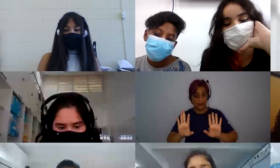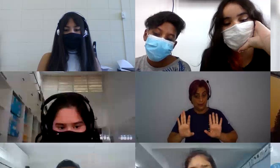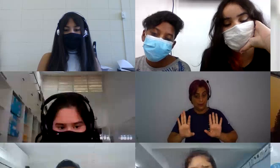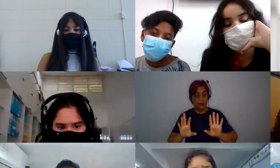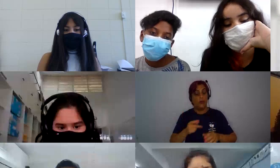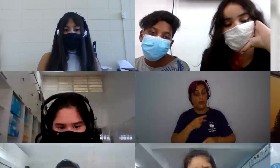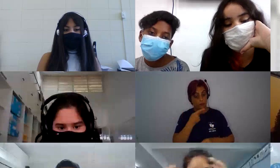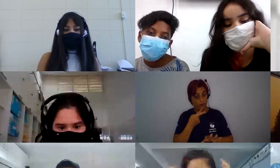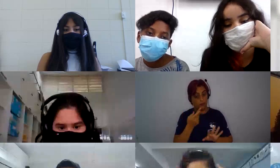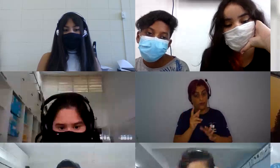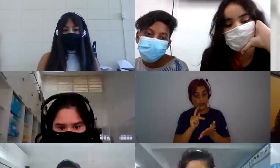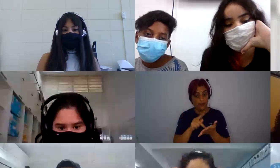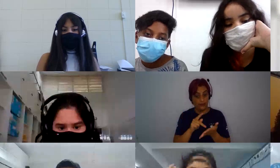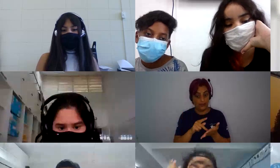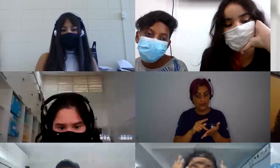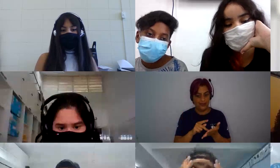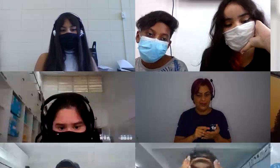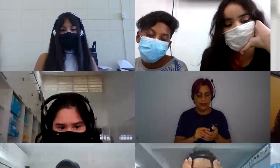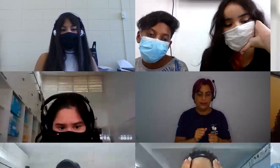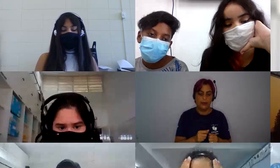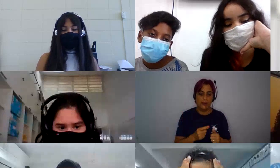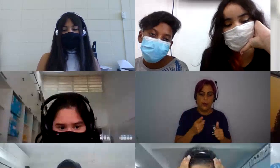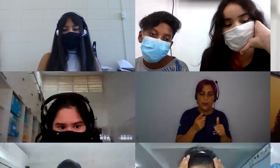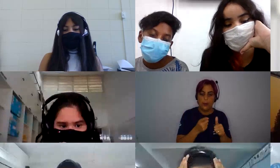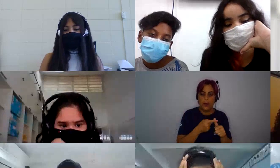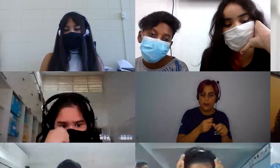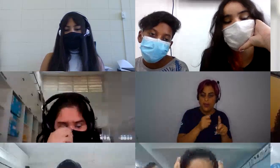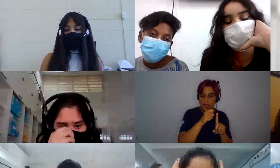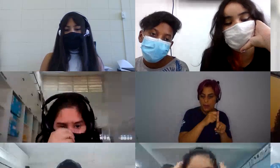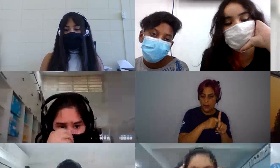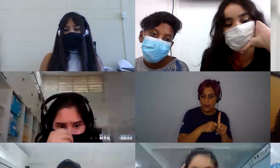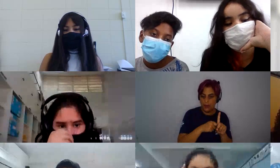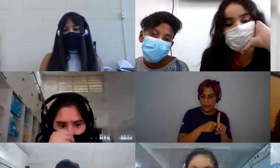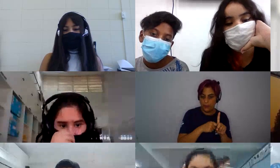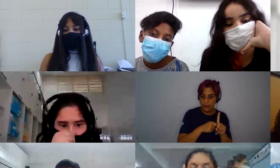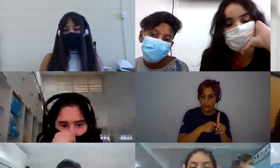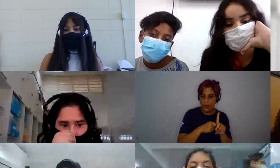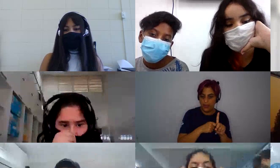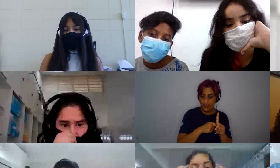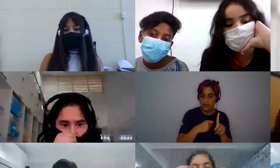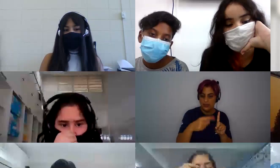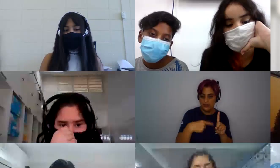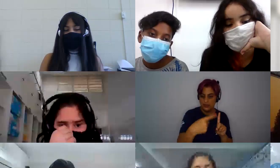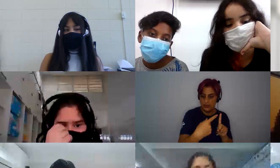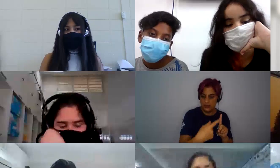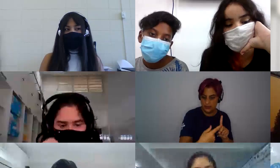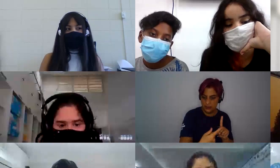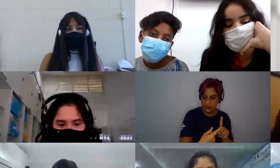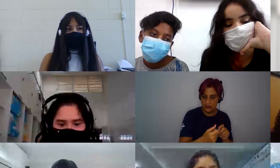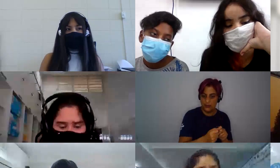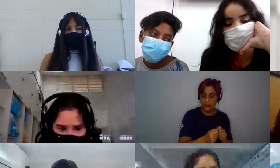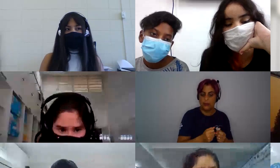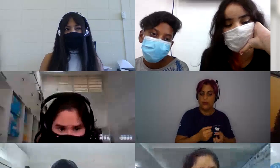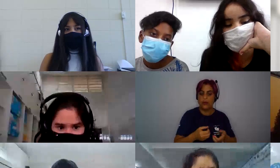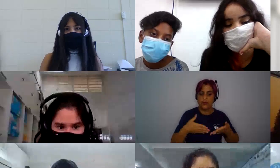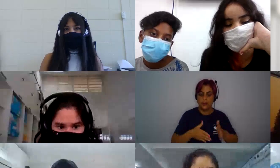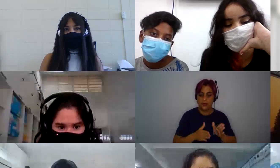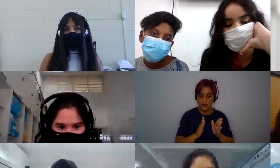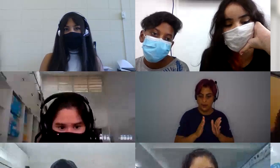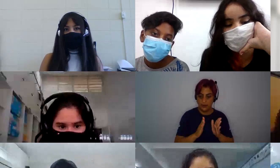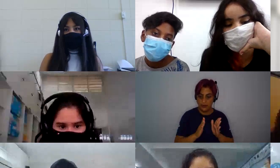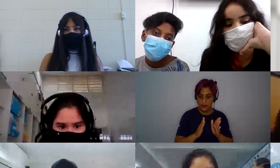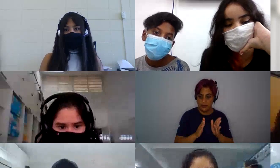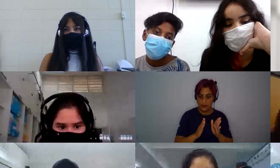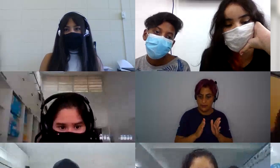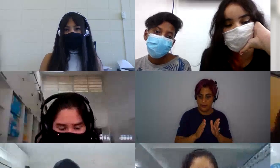contigo. Nos primeiros meses de pós-gestação, se a mulher estiver amamentando bem, é muito difícil ela ficar